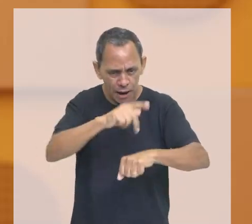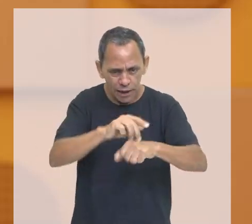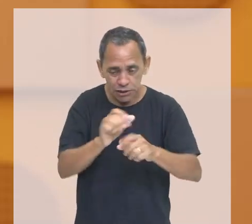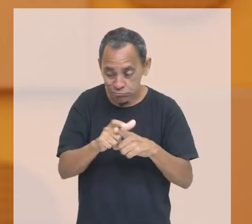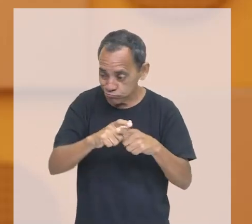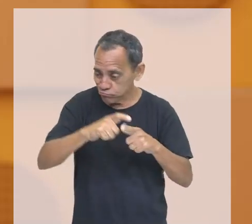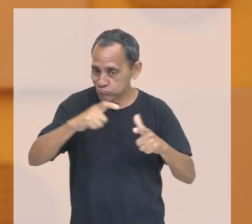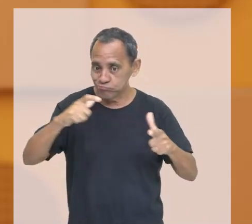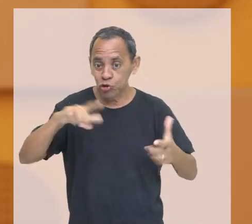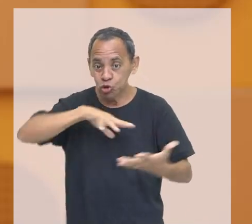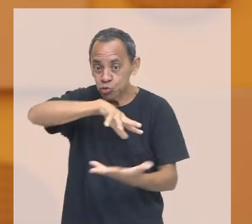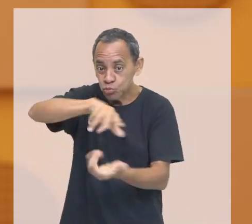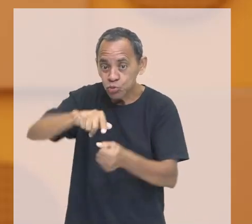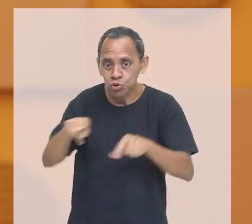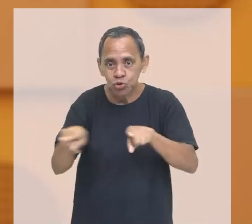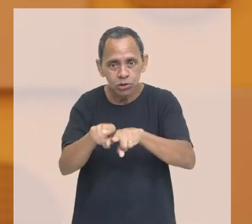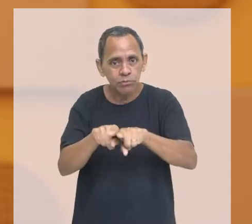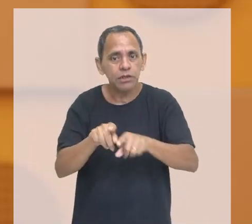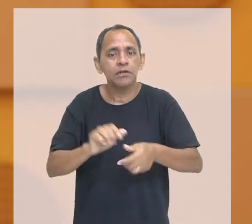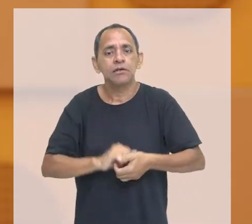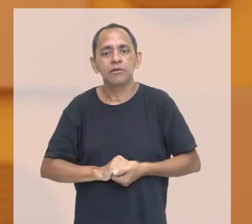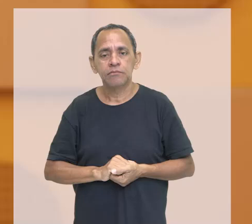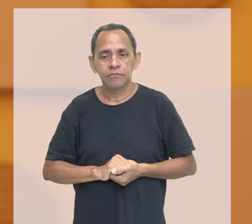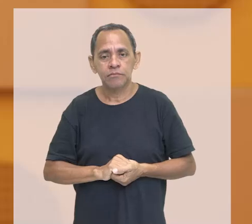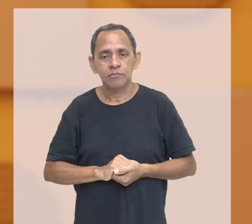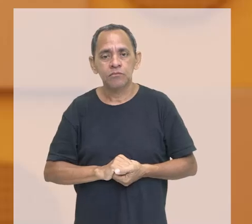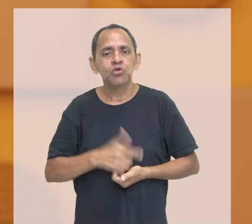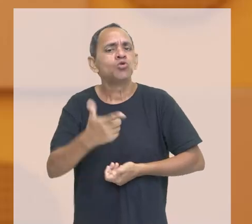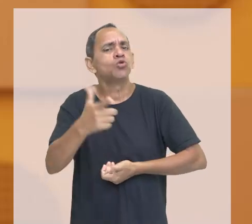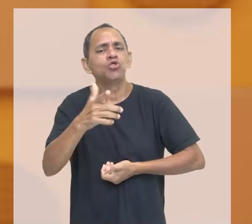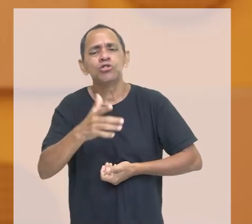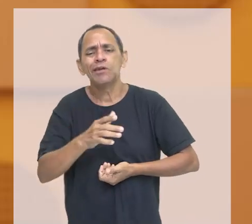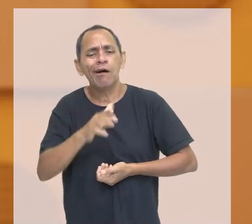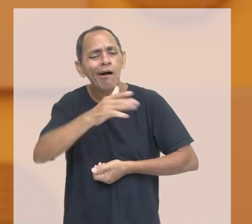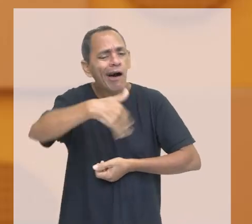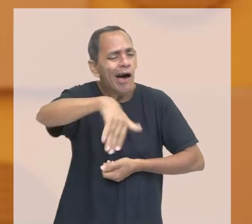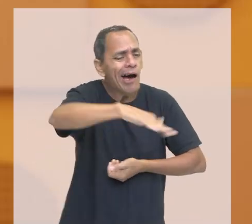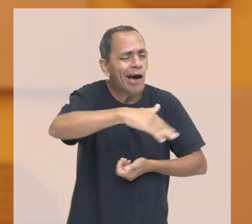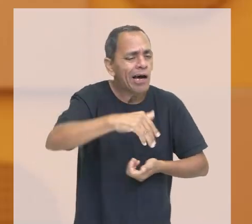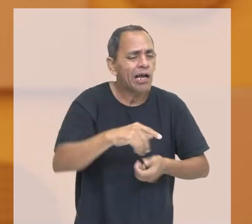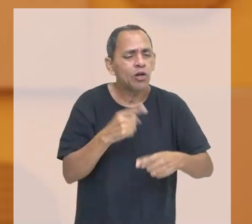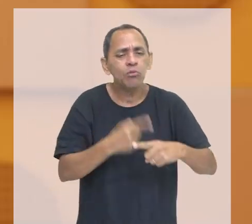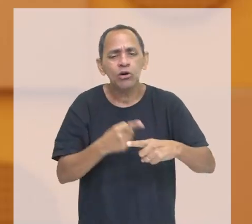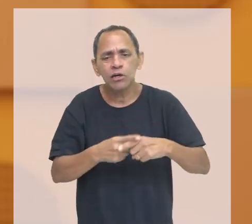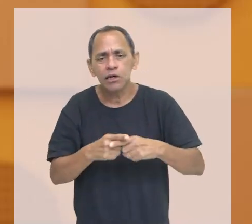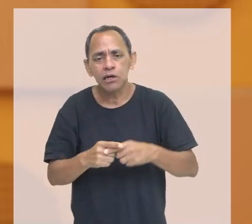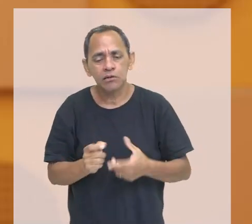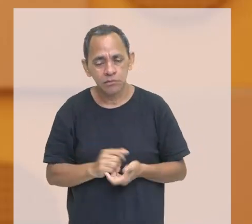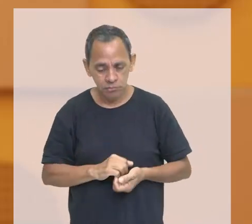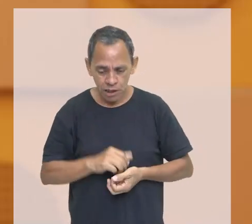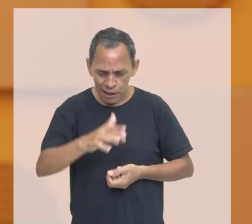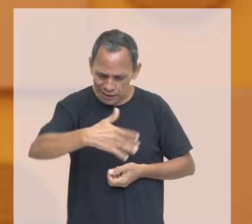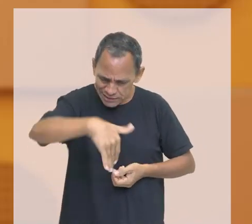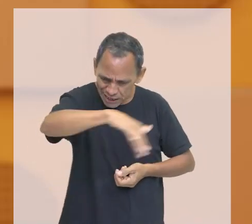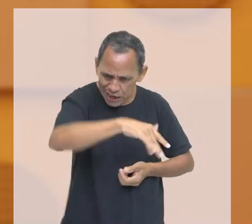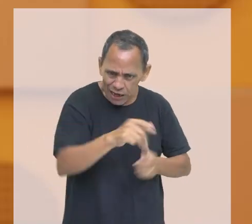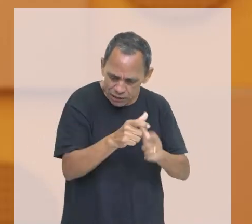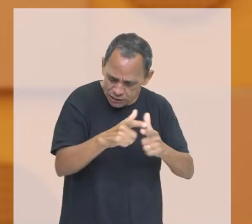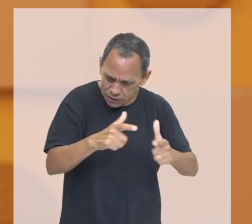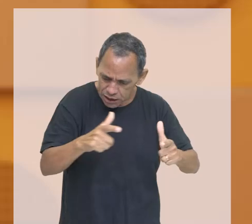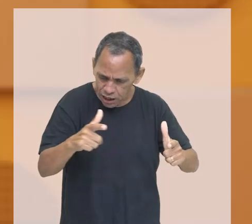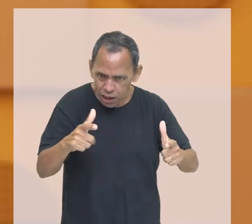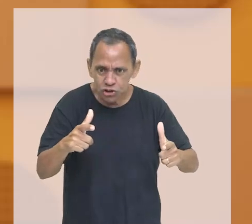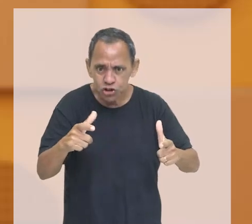mundo. Como assim não tinha terras, professor, suficiente para todo mundo? É porque grande parte do território russo está